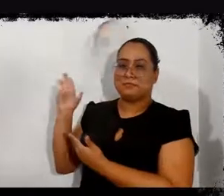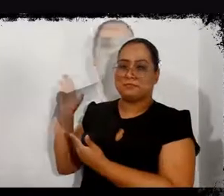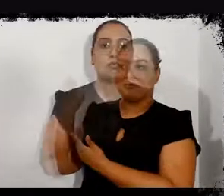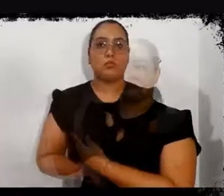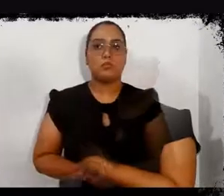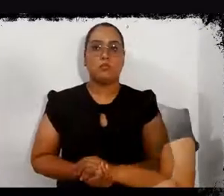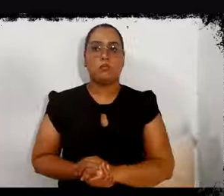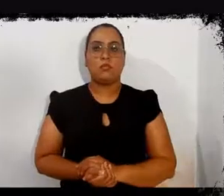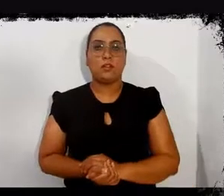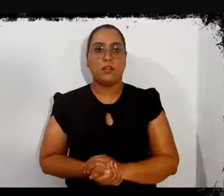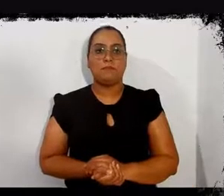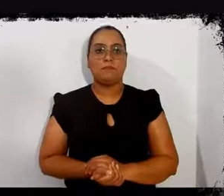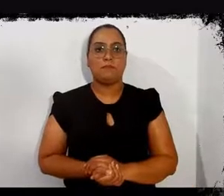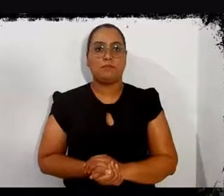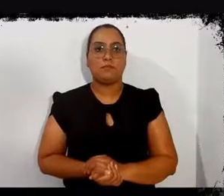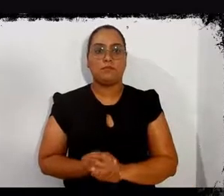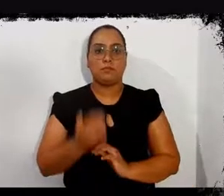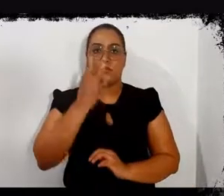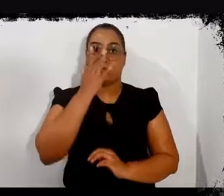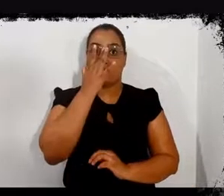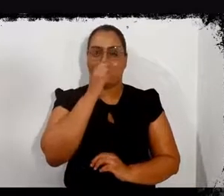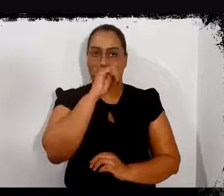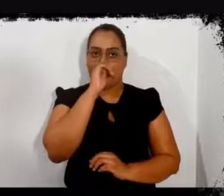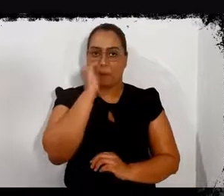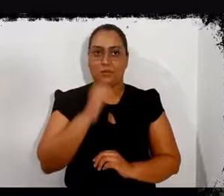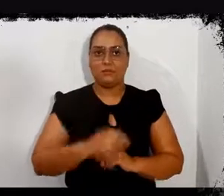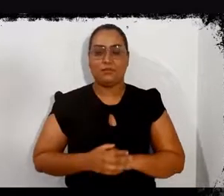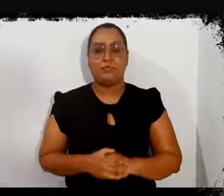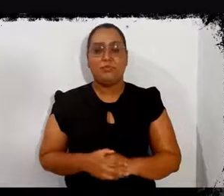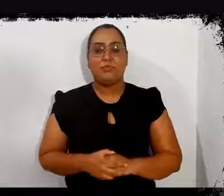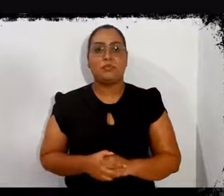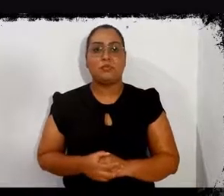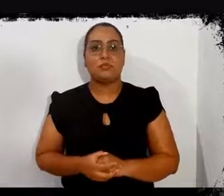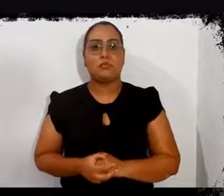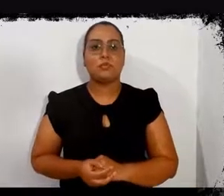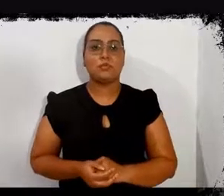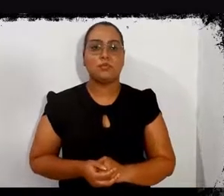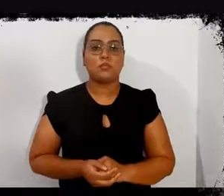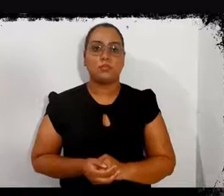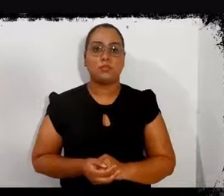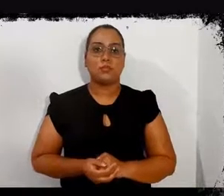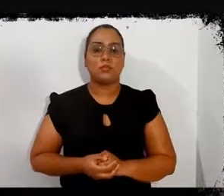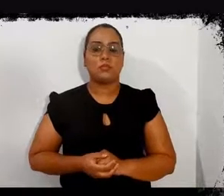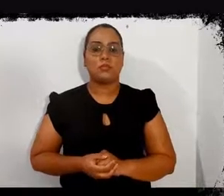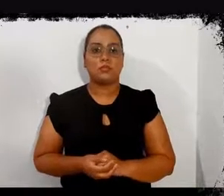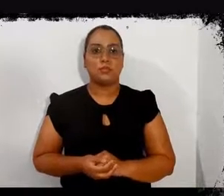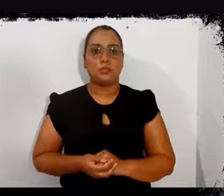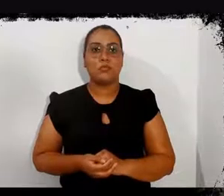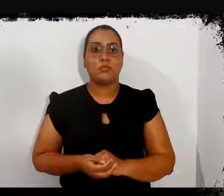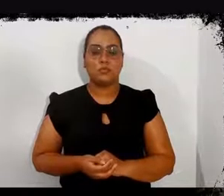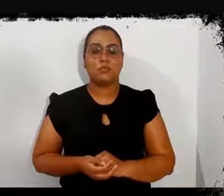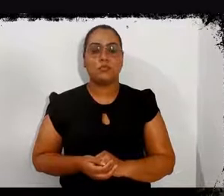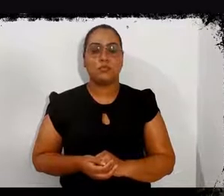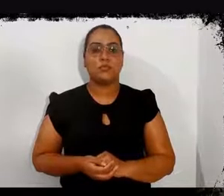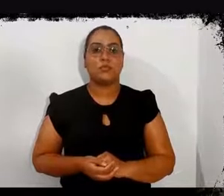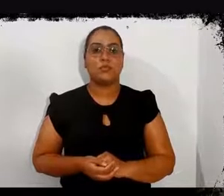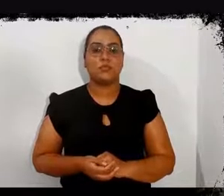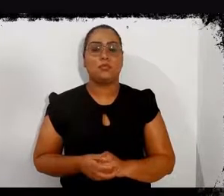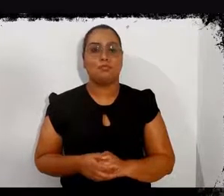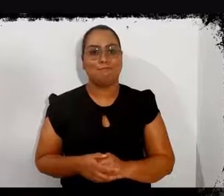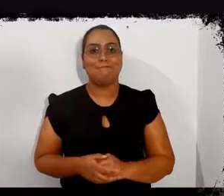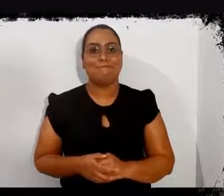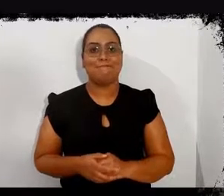sobre os contos de fadas. Entre esses linguistas estão o holandês